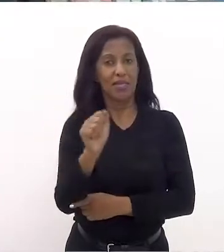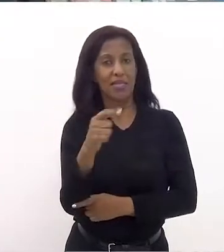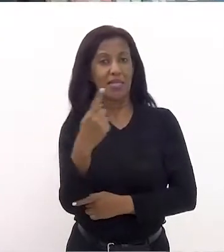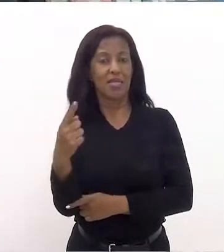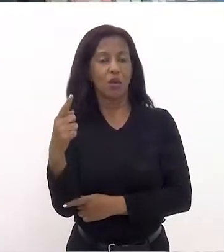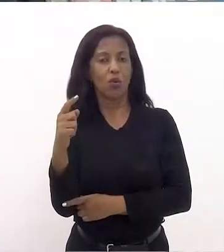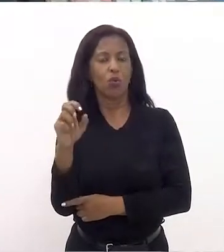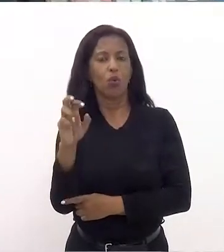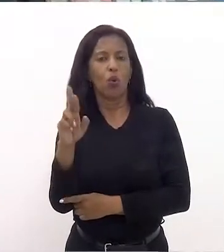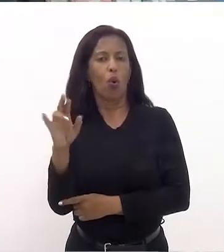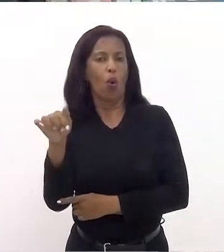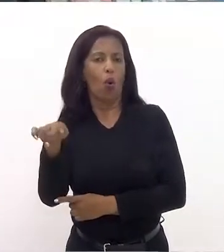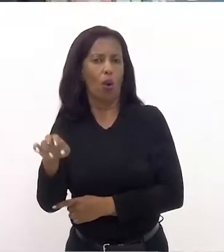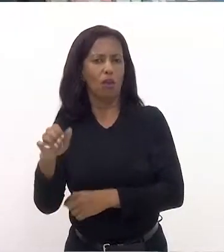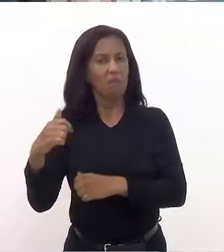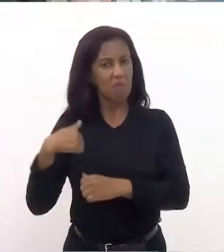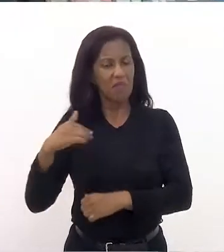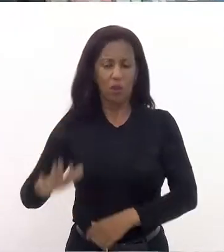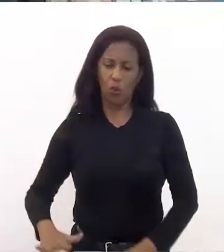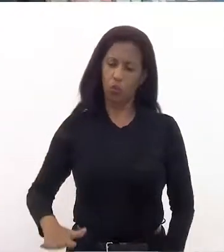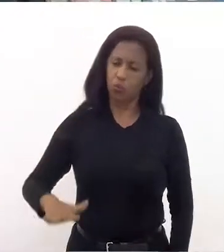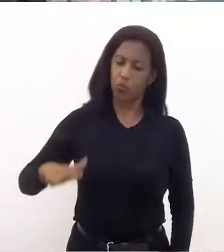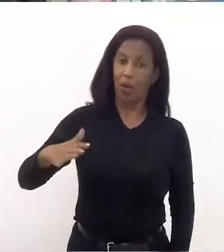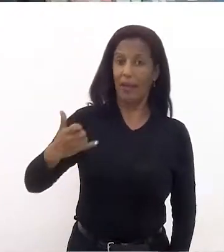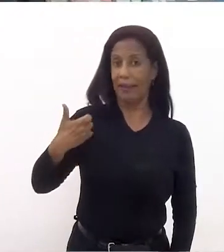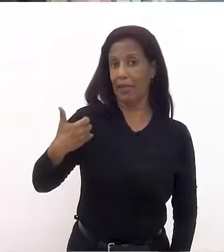São João. E eu cresci ali